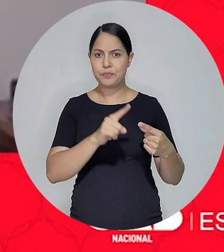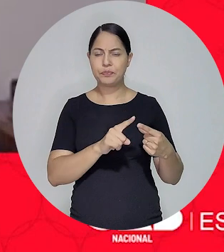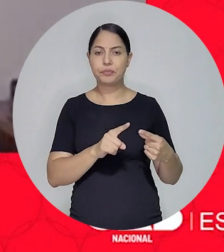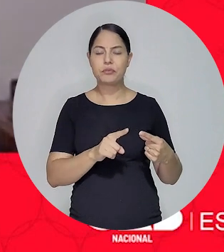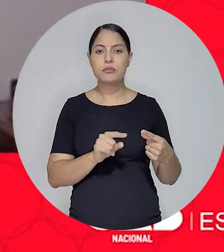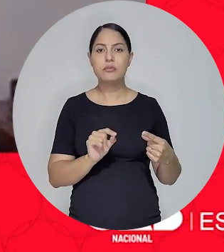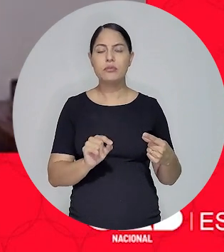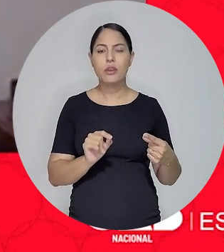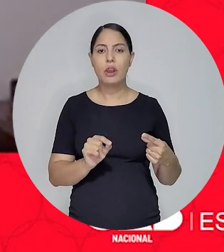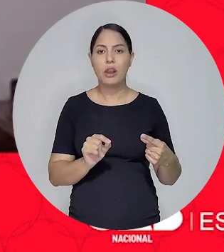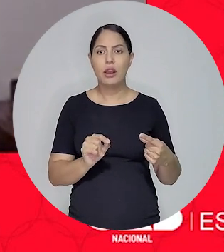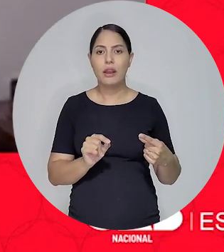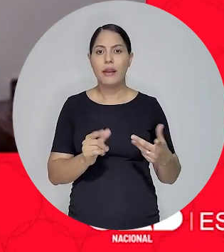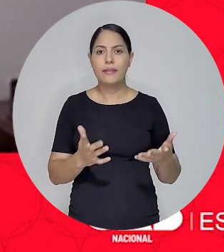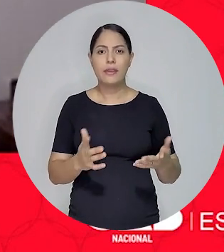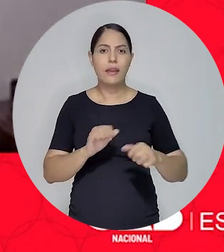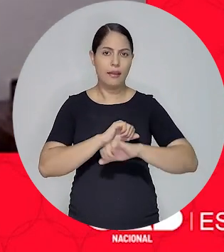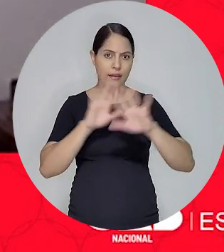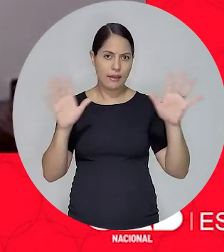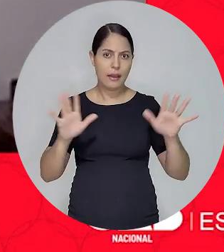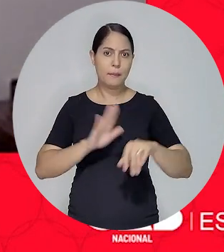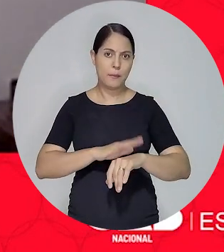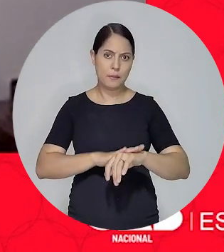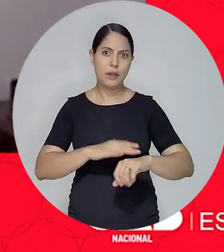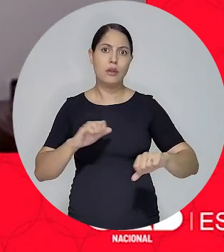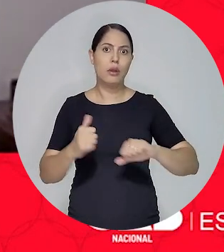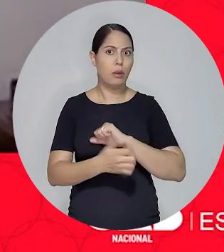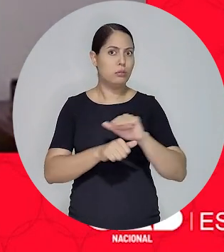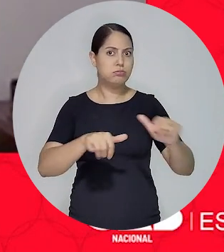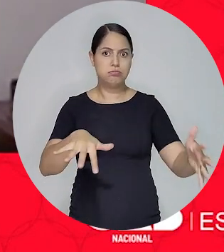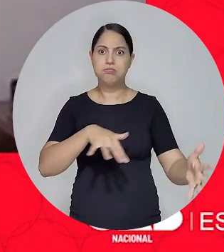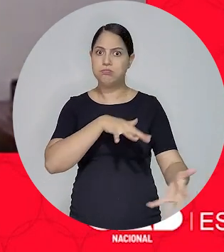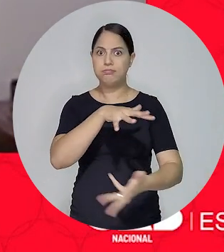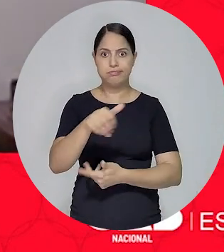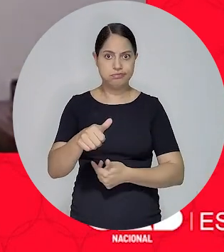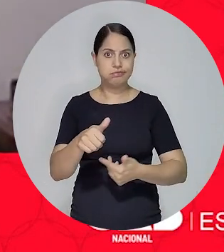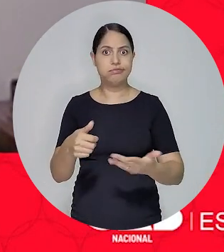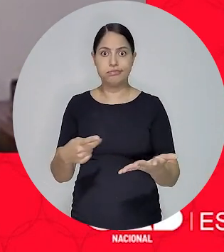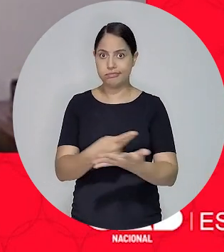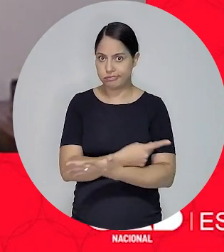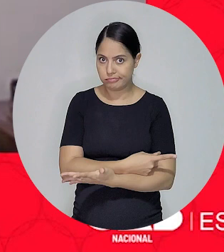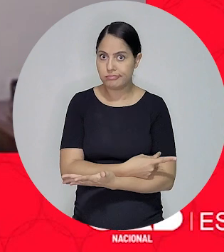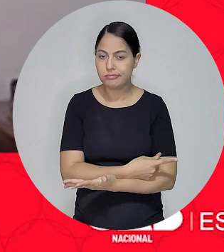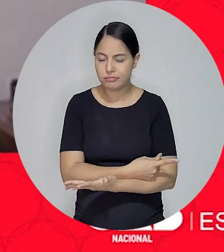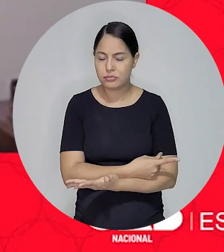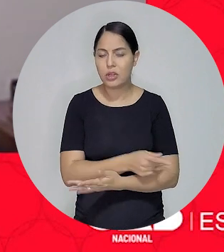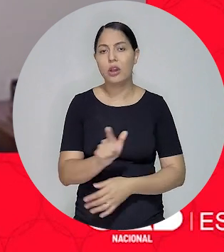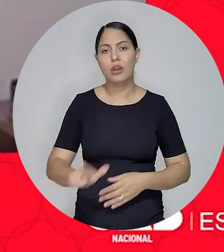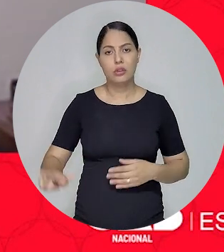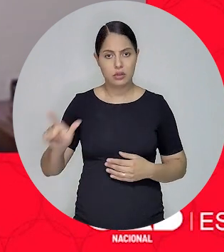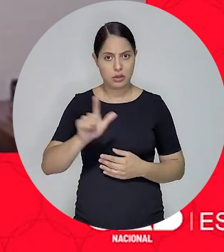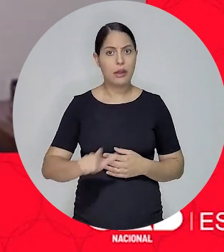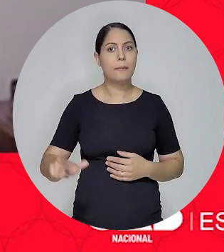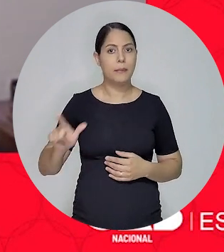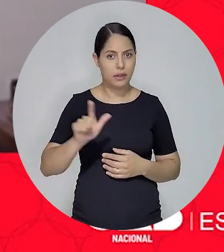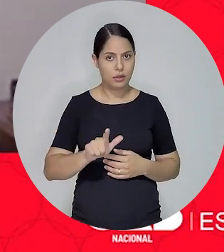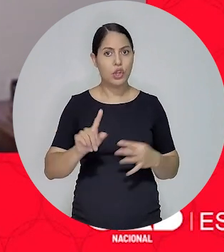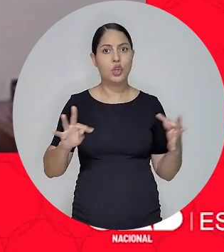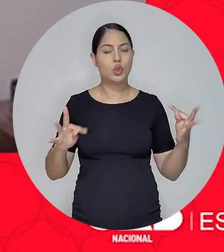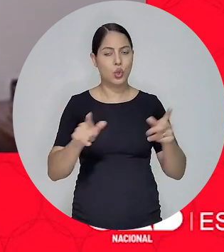Duas ordens de razões se colocam. Em primeiro lugar, como você bem apontou inicialmente, a pandemia, que se impõe como um